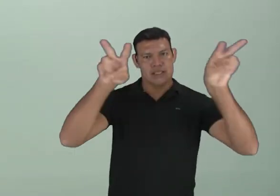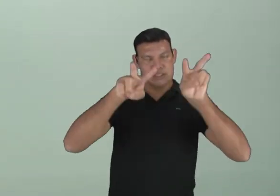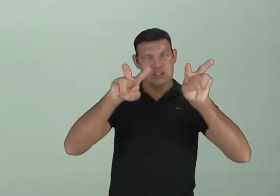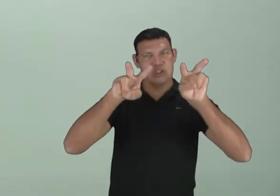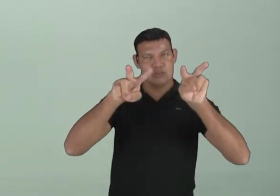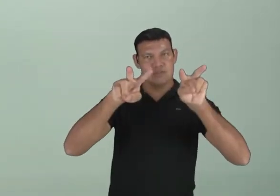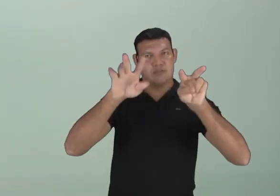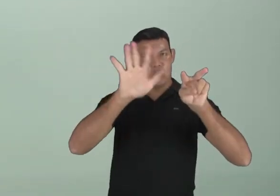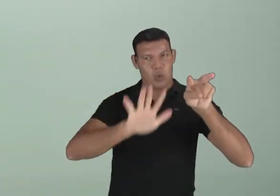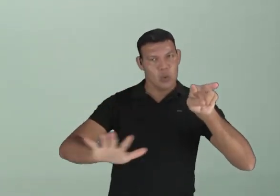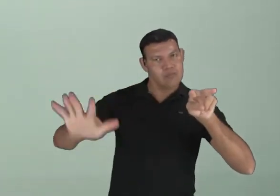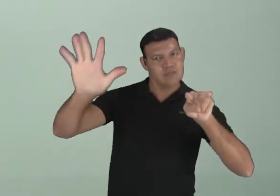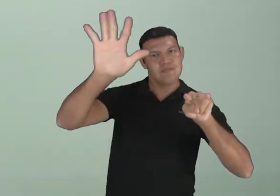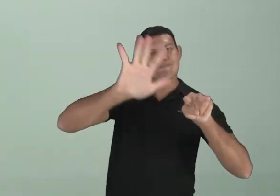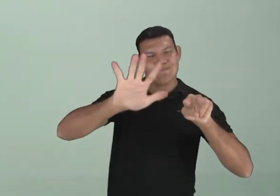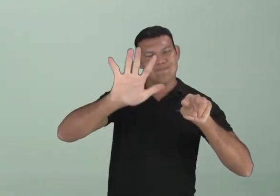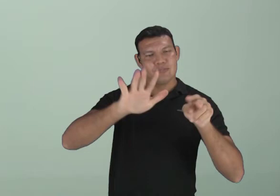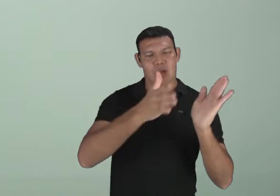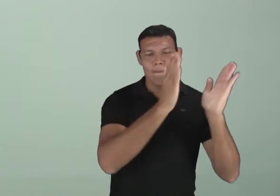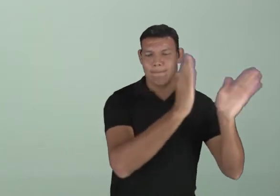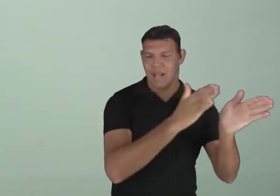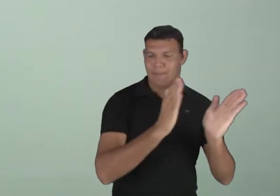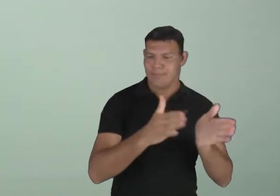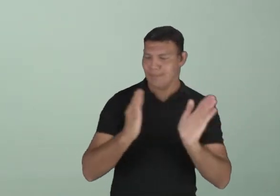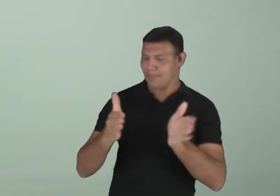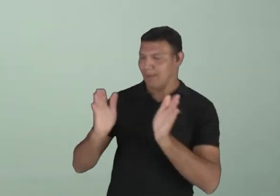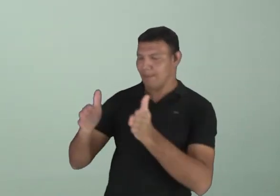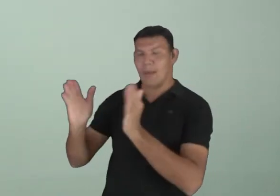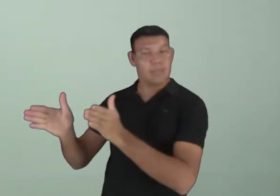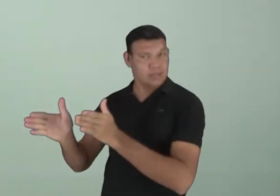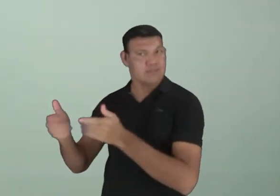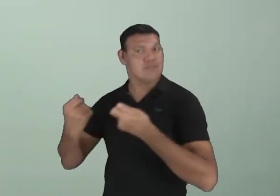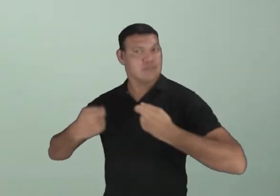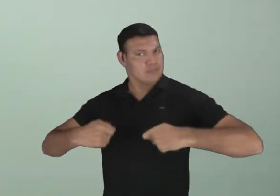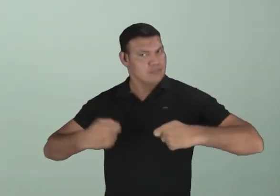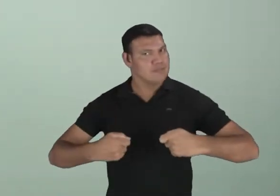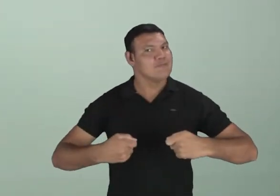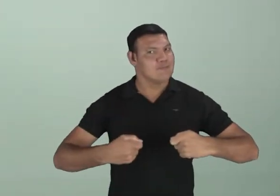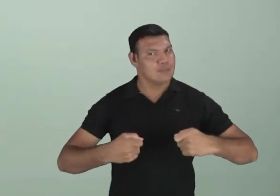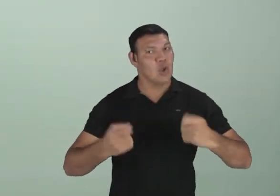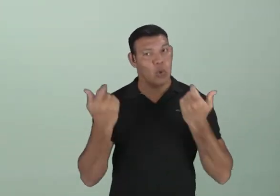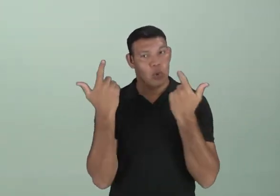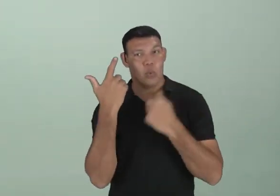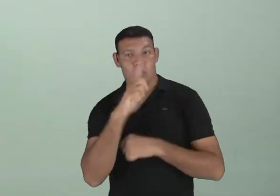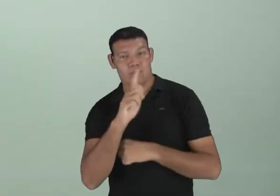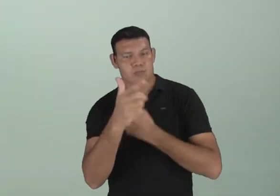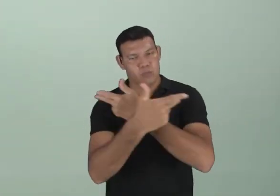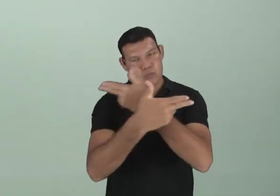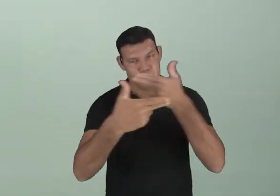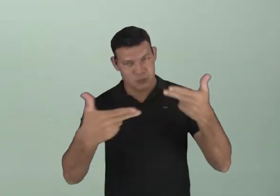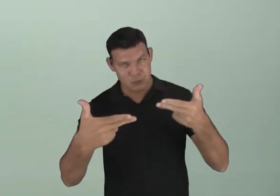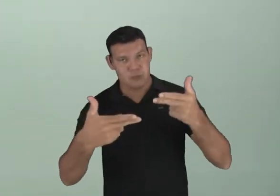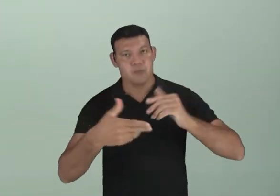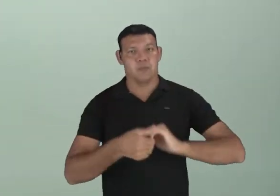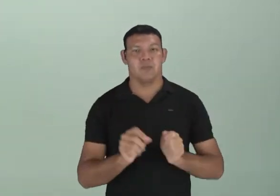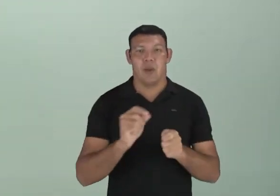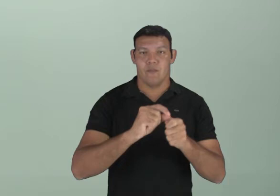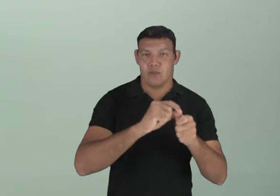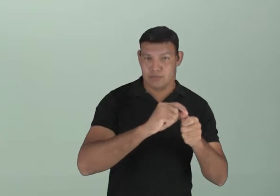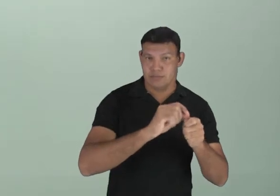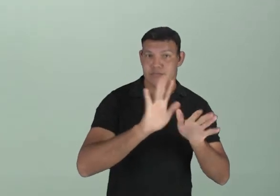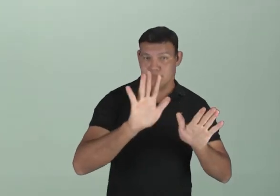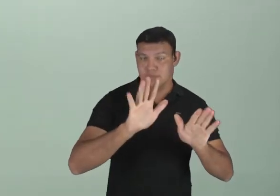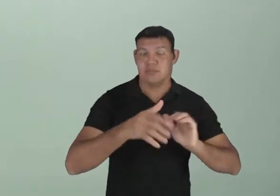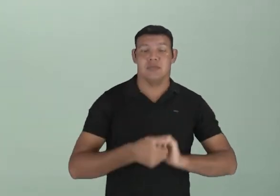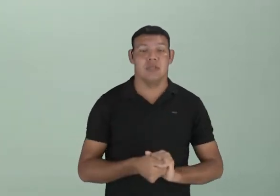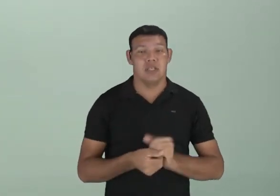visão total de todas as tarefas que precisam ser executadas para a obtenção de uma determinada mercadoria. Ou